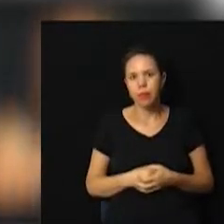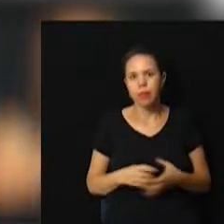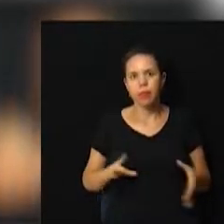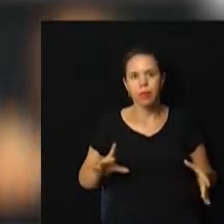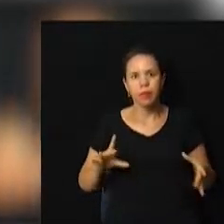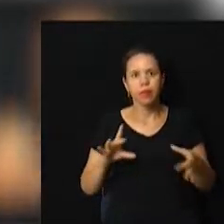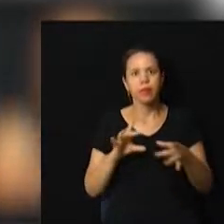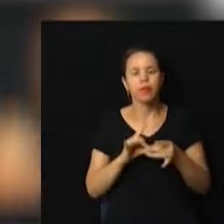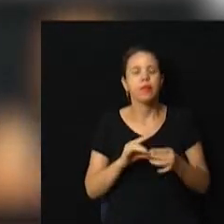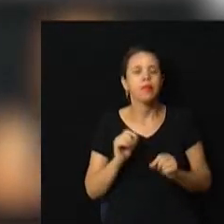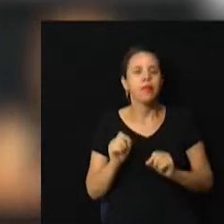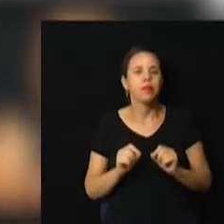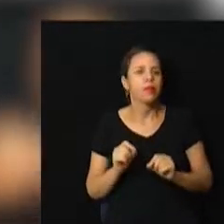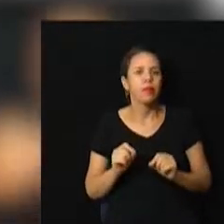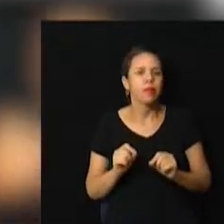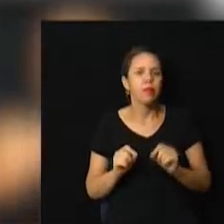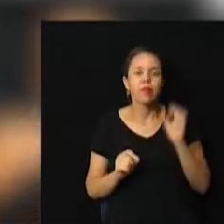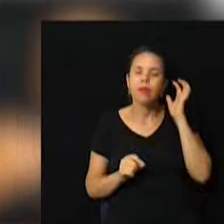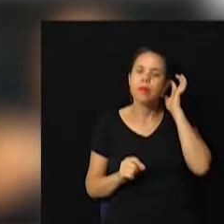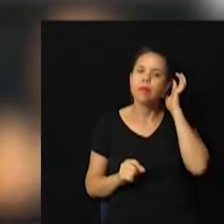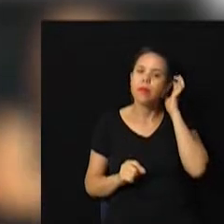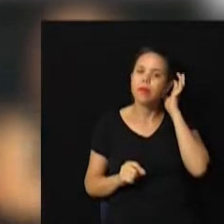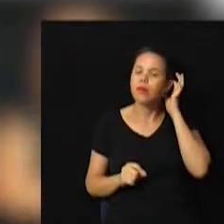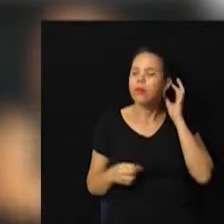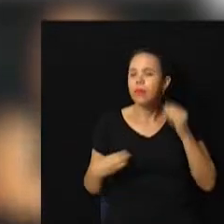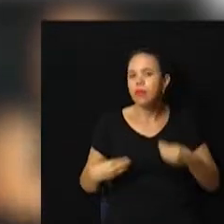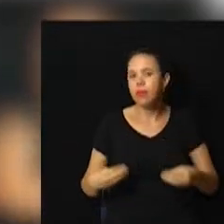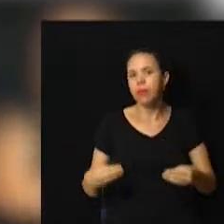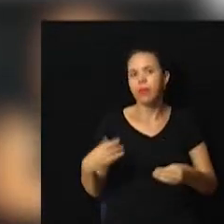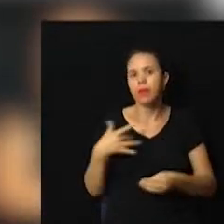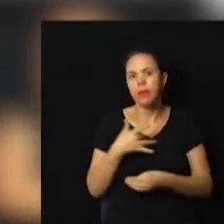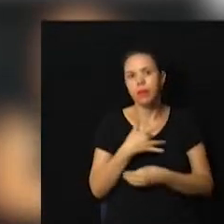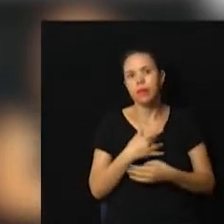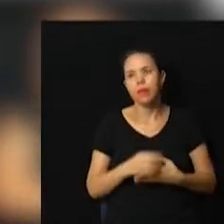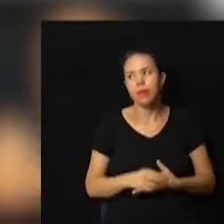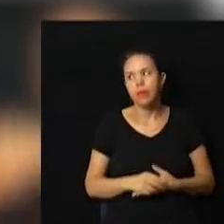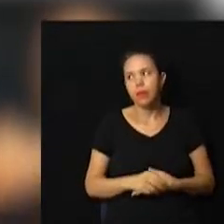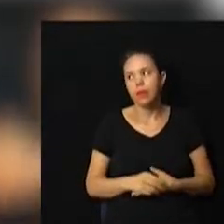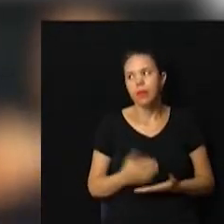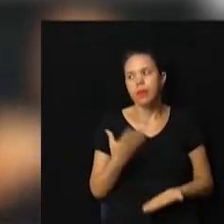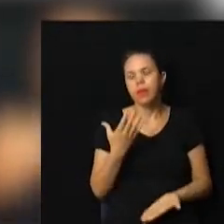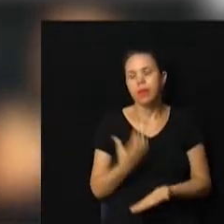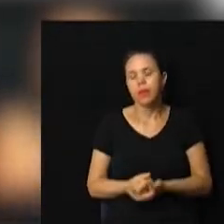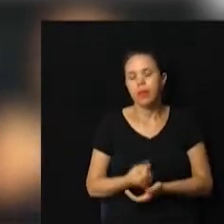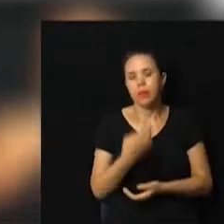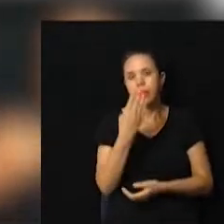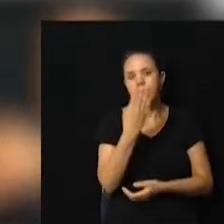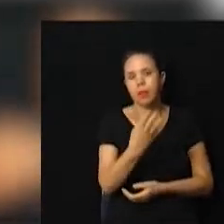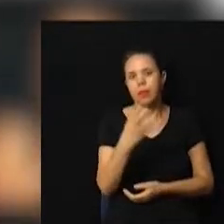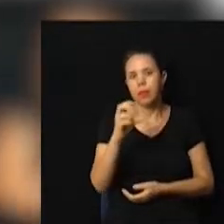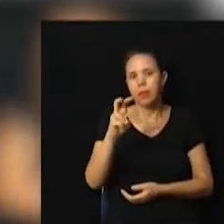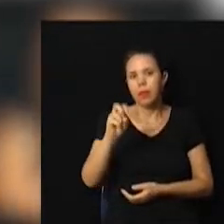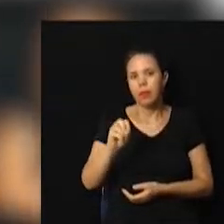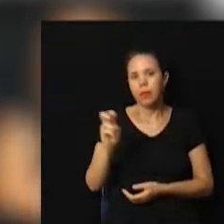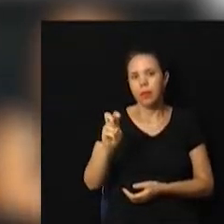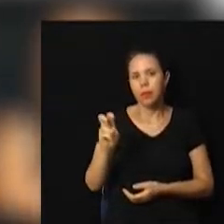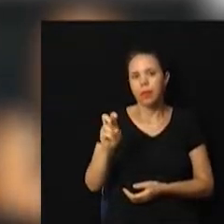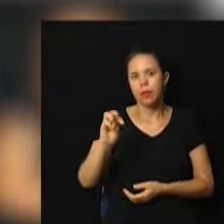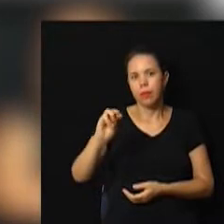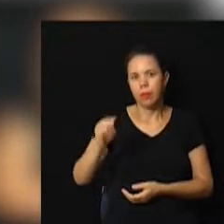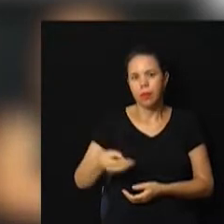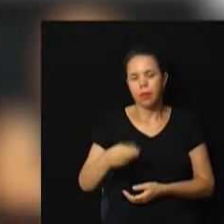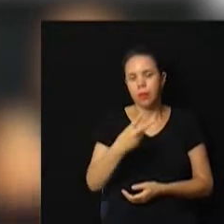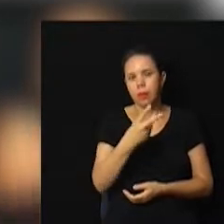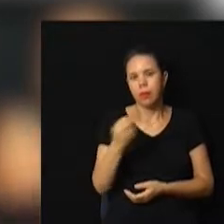fontes vinculadas. Então, do Ministério da Saúde, nós recebemos